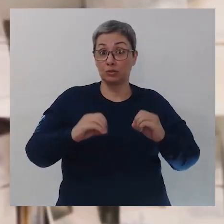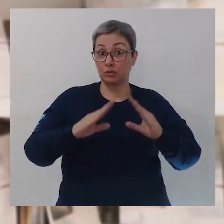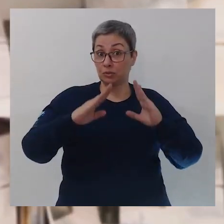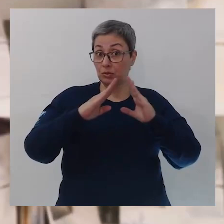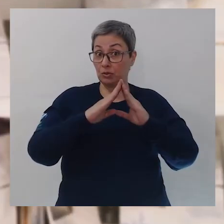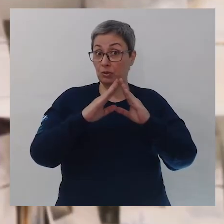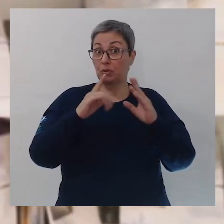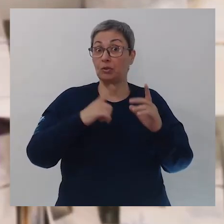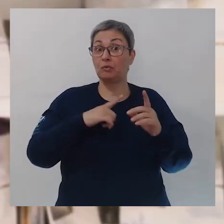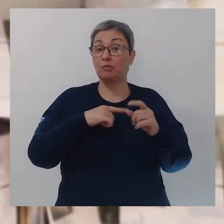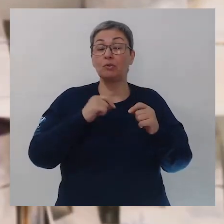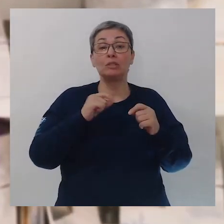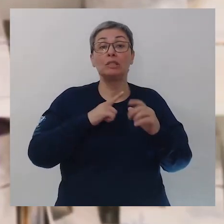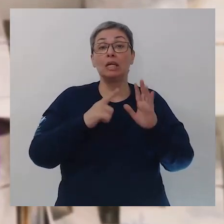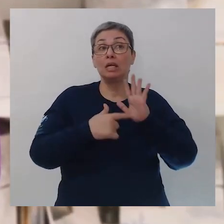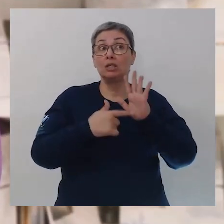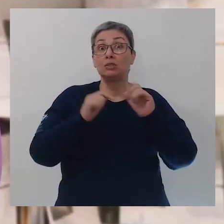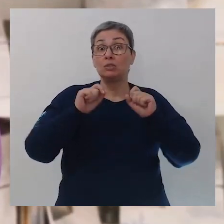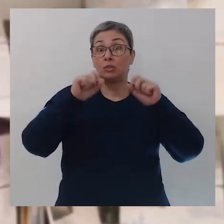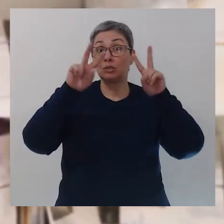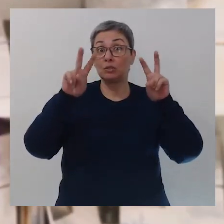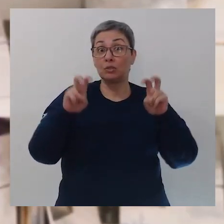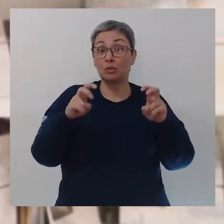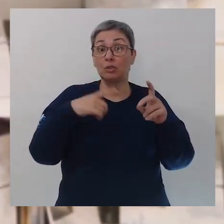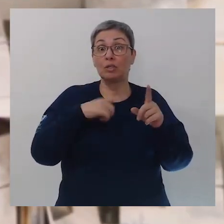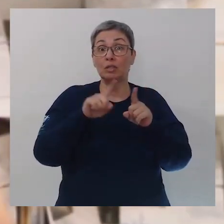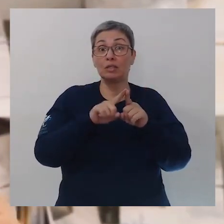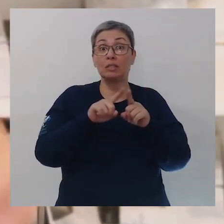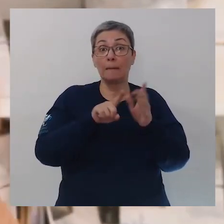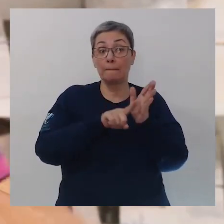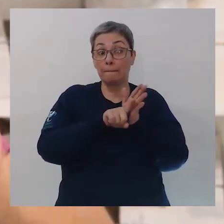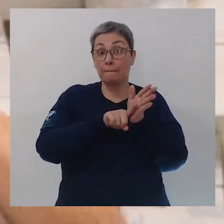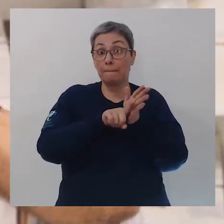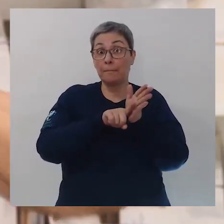nossos programas, onde nós falamos sobre